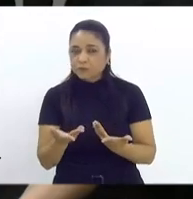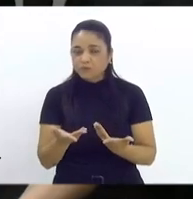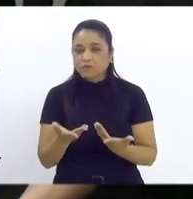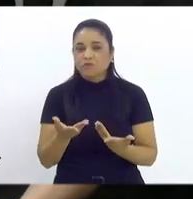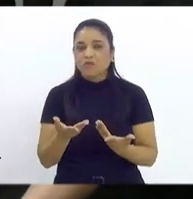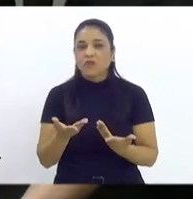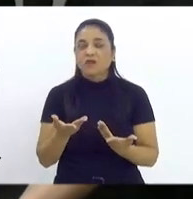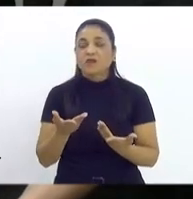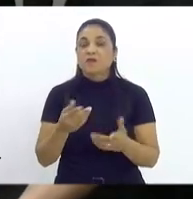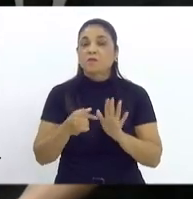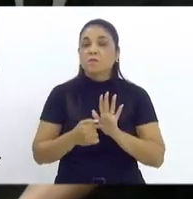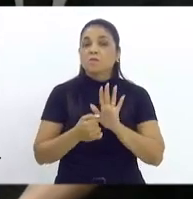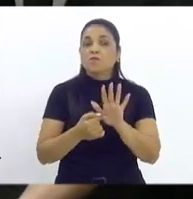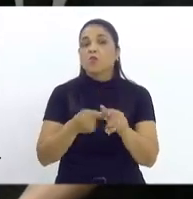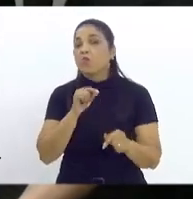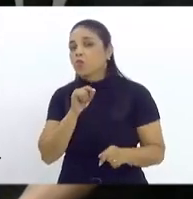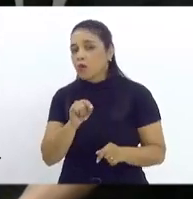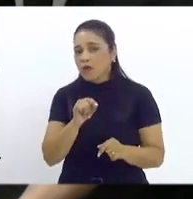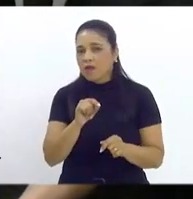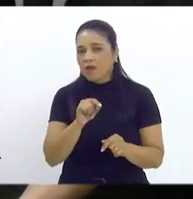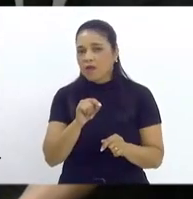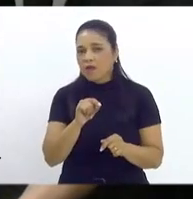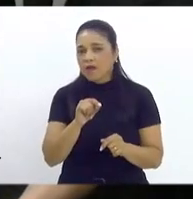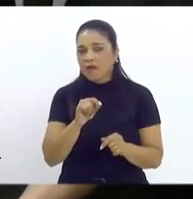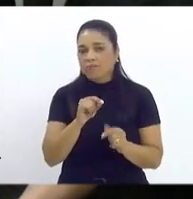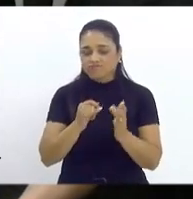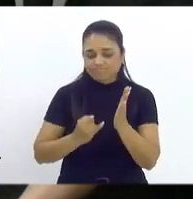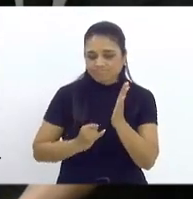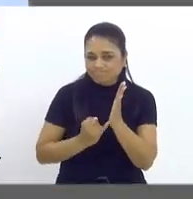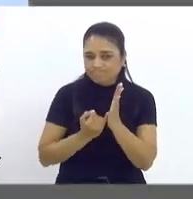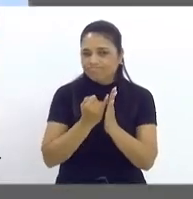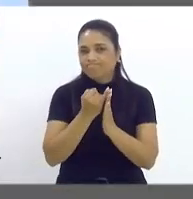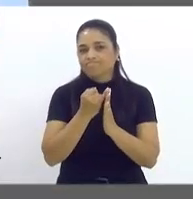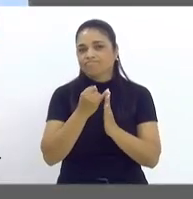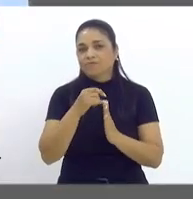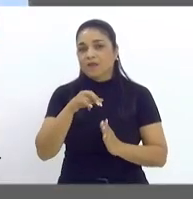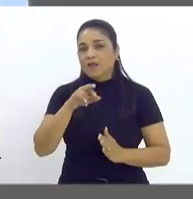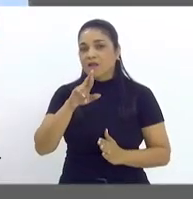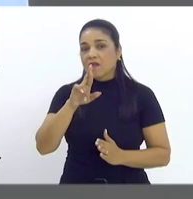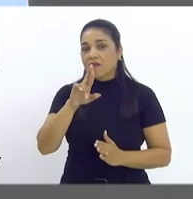e isso fez com que a receita da companhia necessária